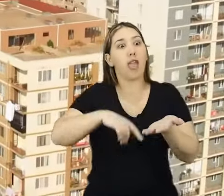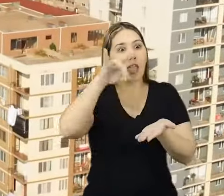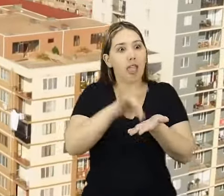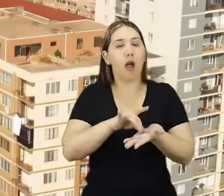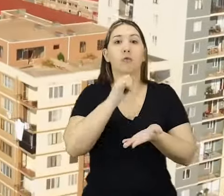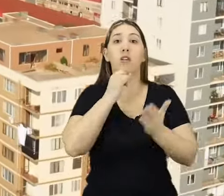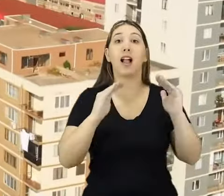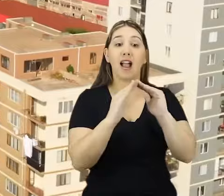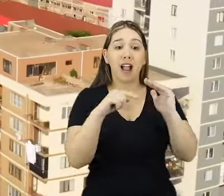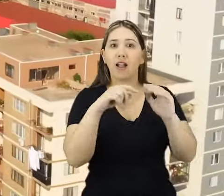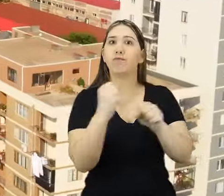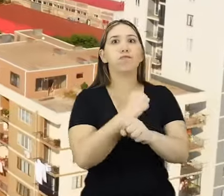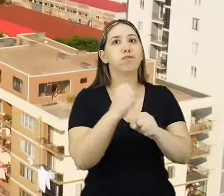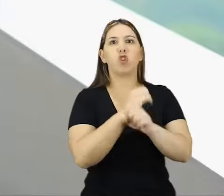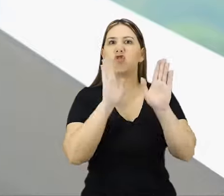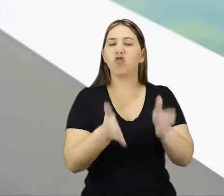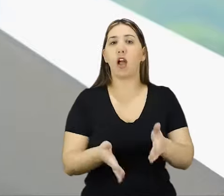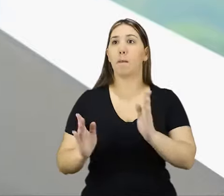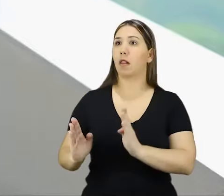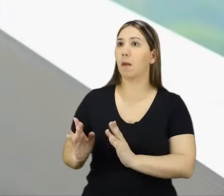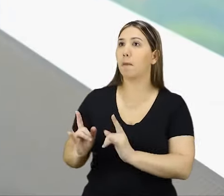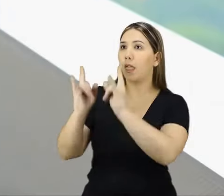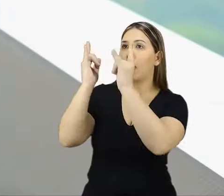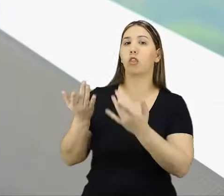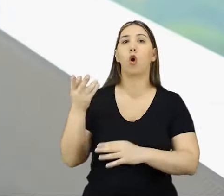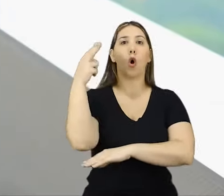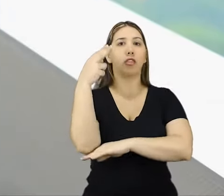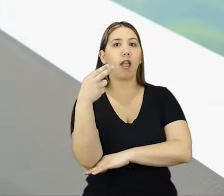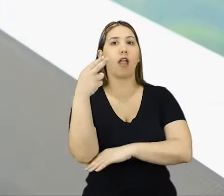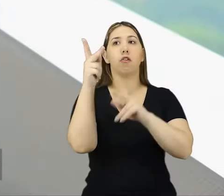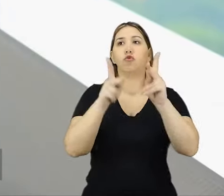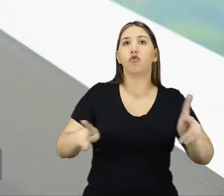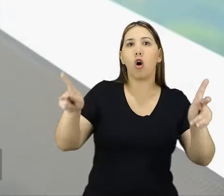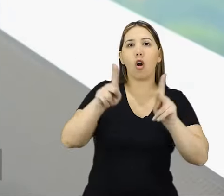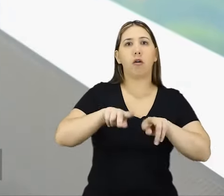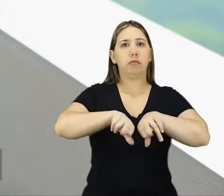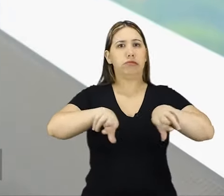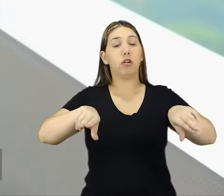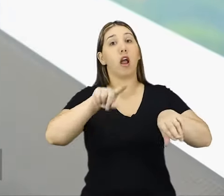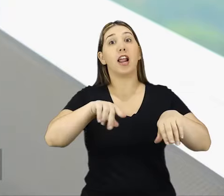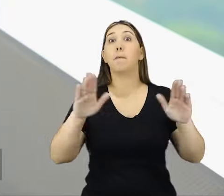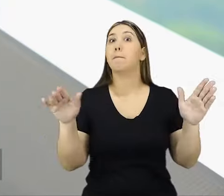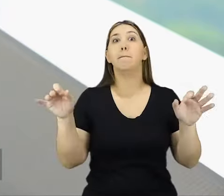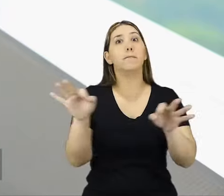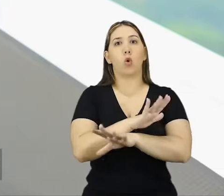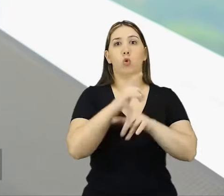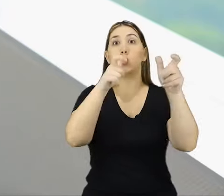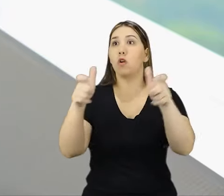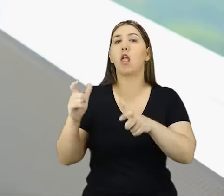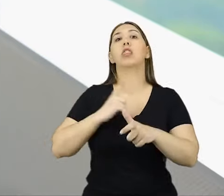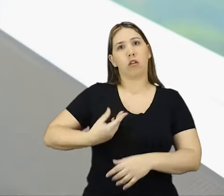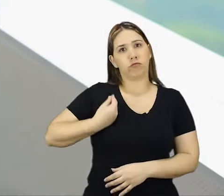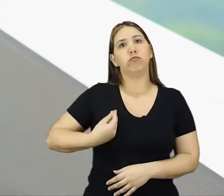reais, ele compra imóveis, né, podendo ser casas, apartamentos, hotéis, shopping center. Então ele vira proprietário daqueles ativos